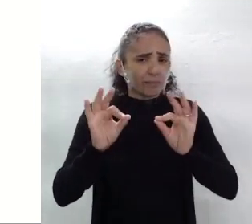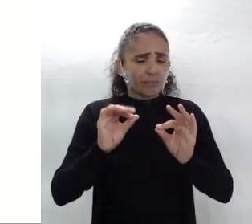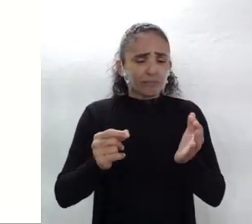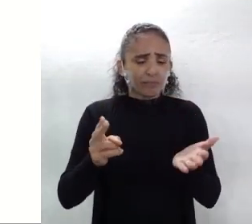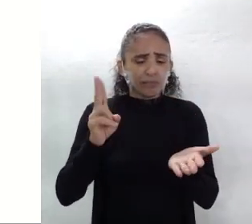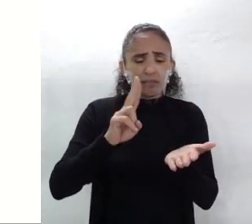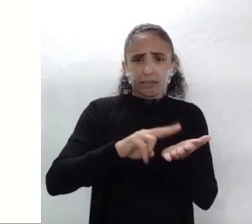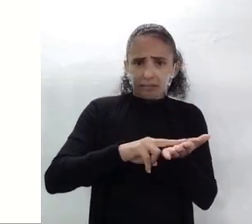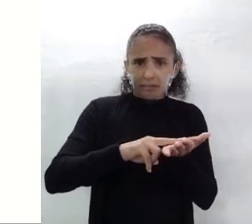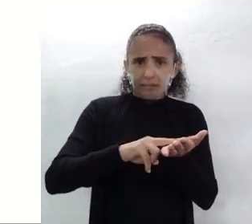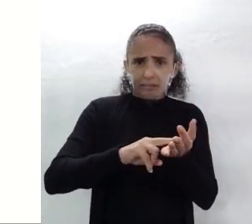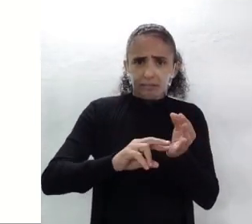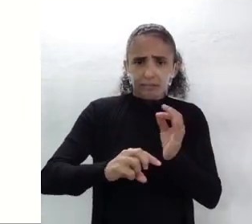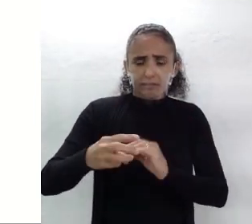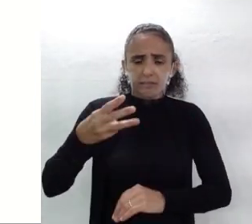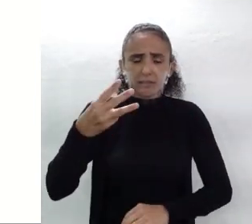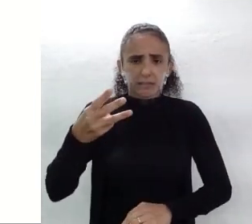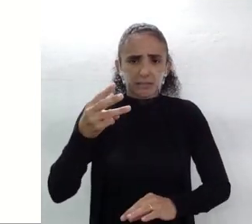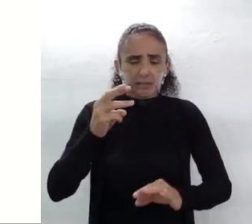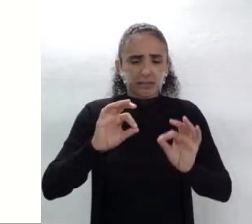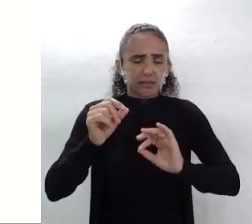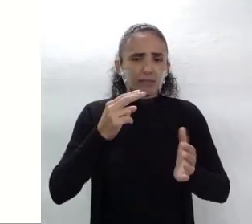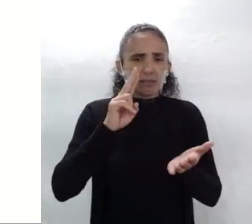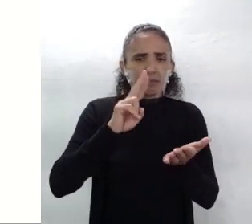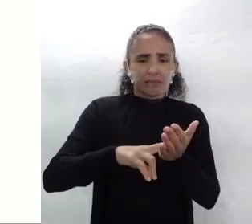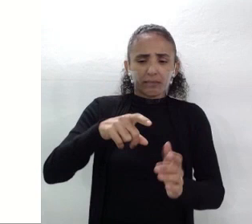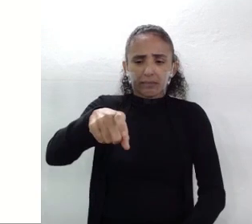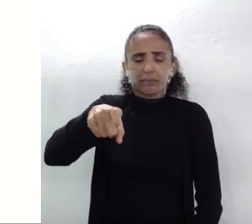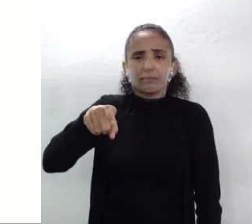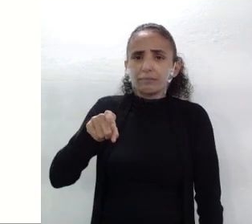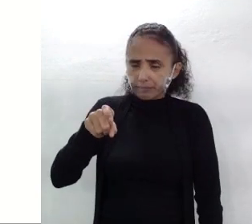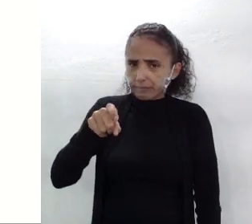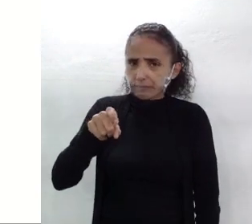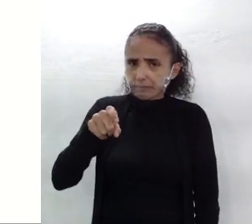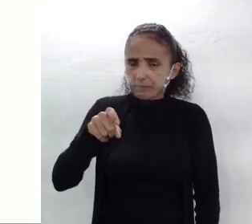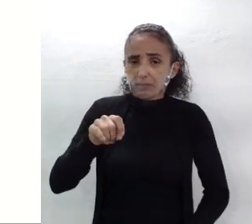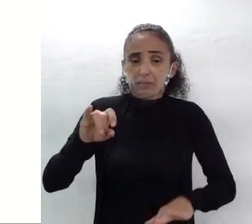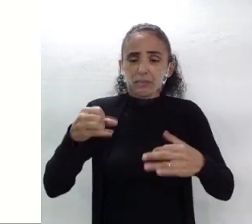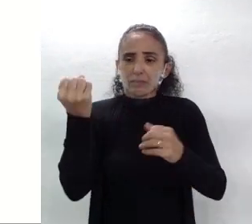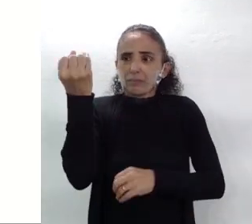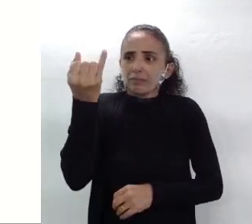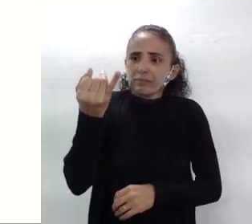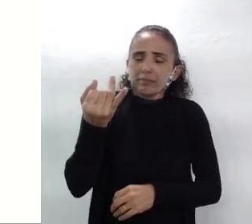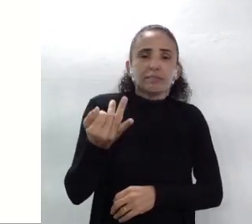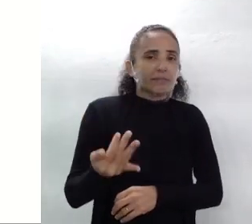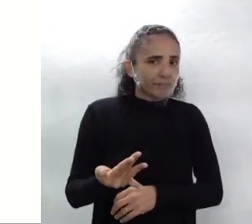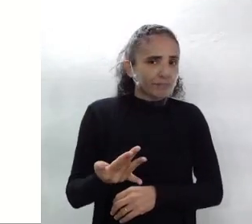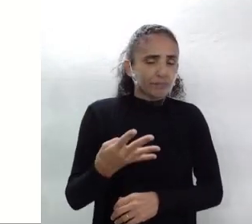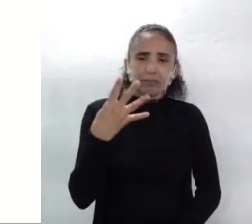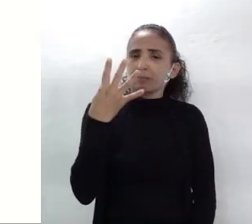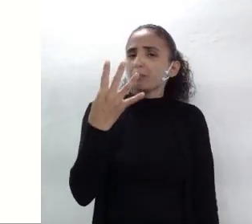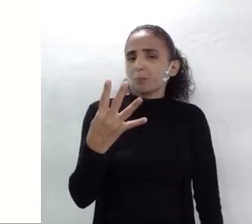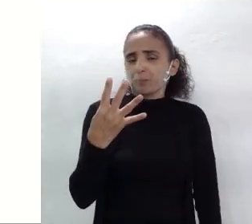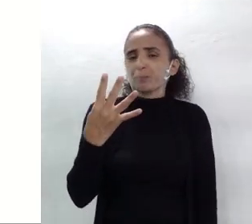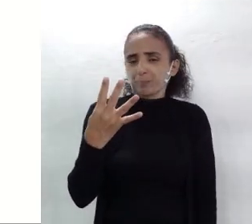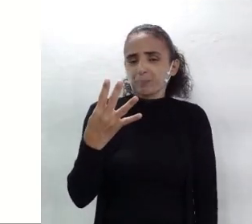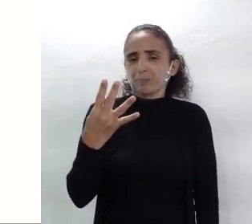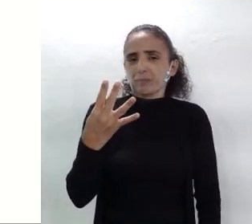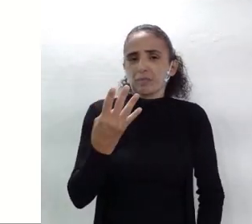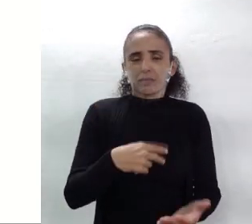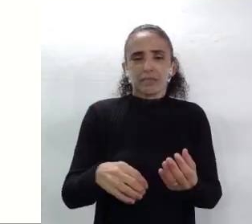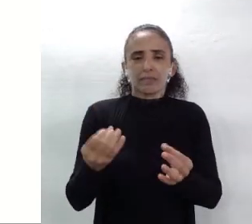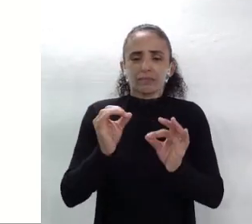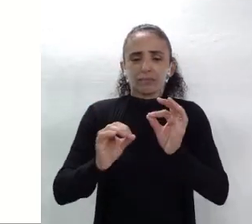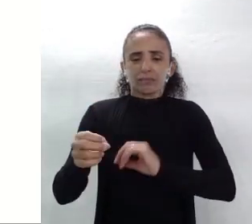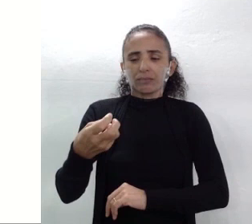carta, 3 cartas com valor x e uma carta com valor x, quantas cartas vocês vão ter? 4 cartas. Então,